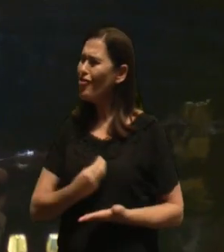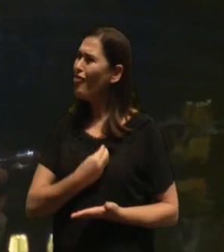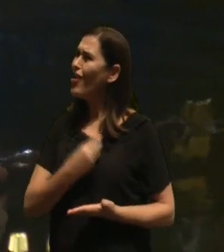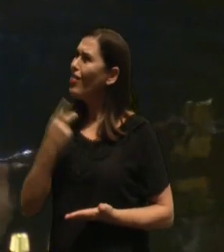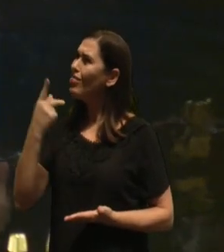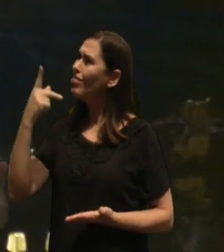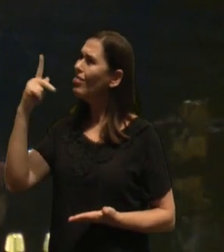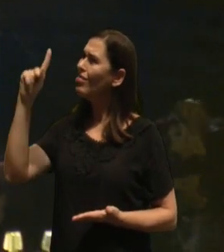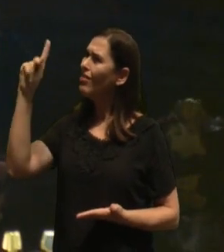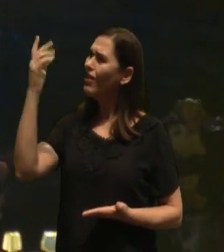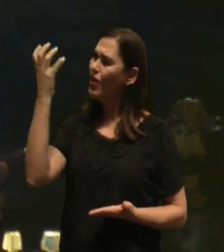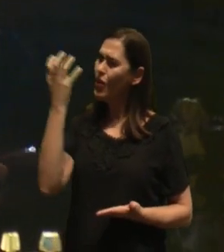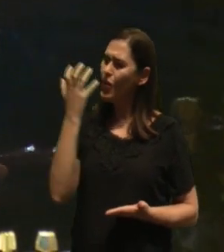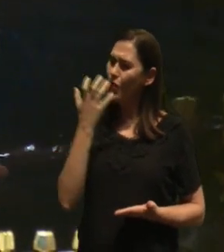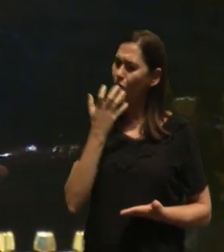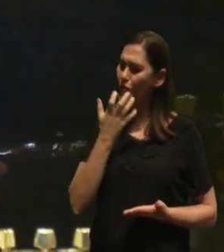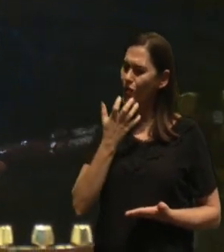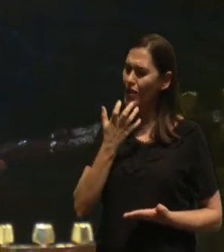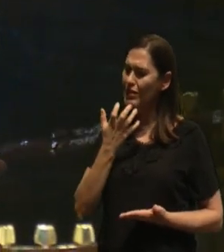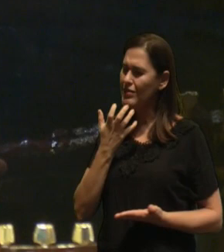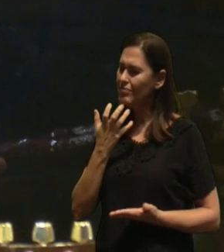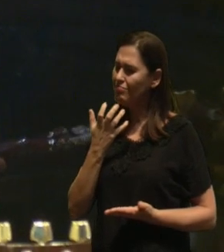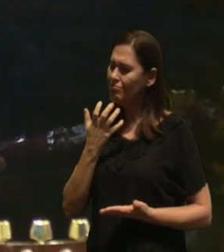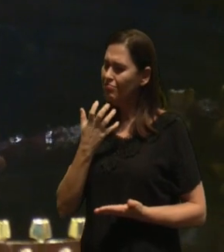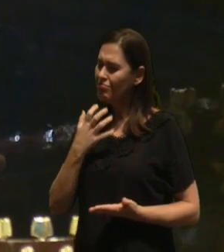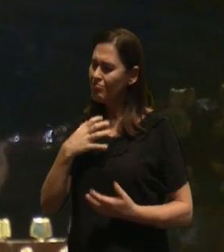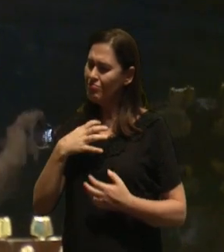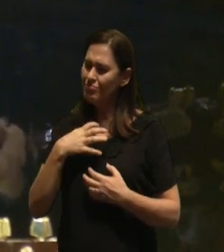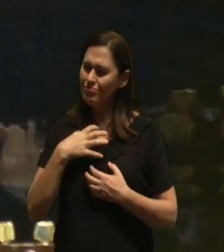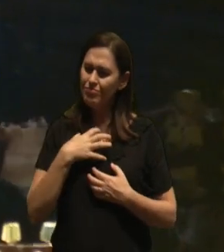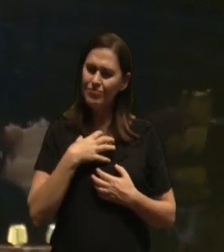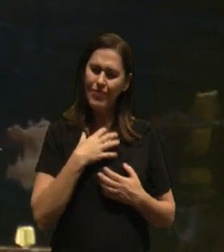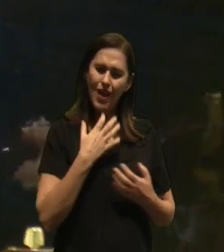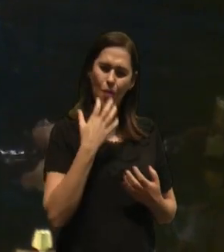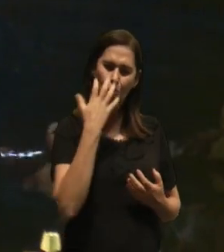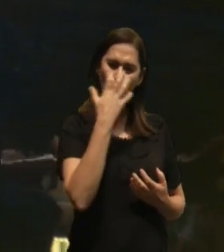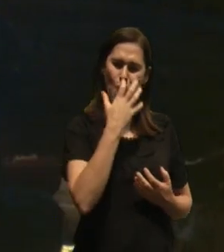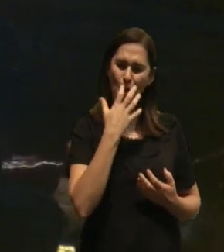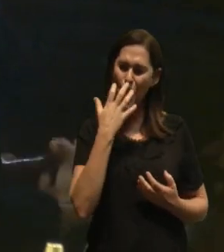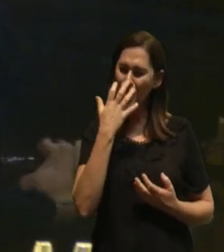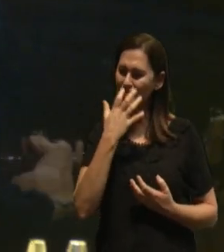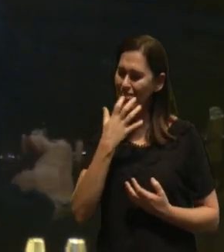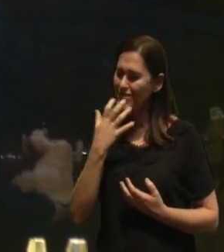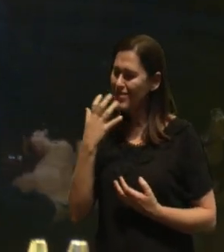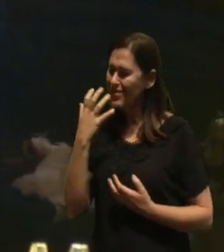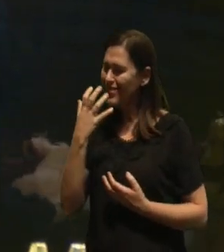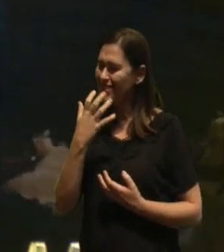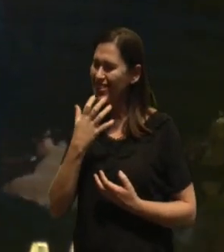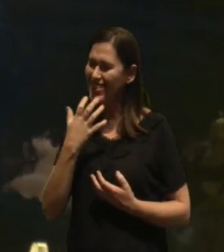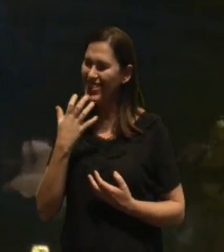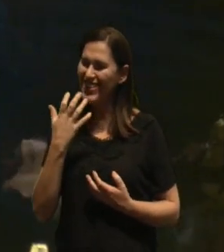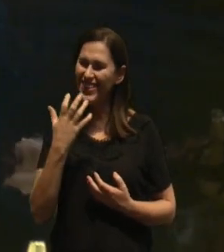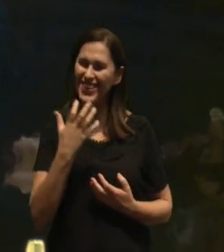Querer é tocar sem ouvir a canção,